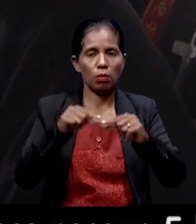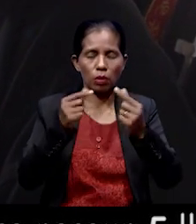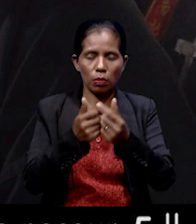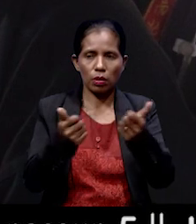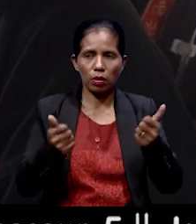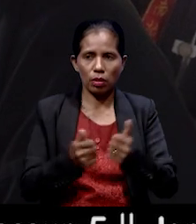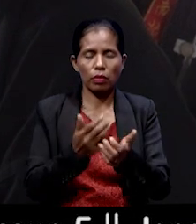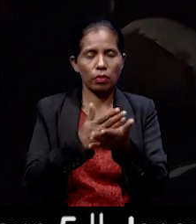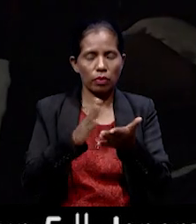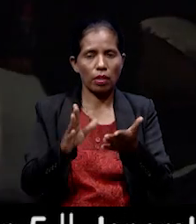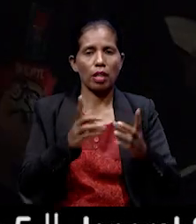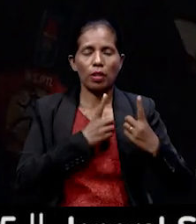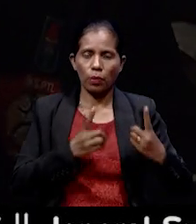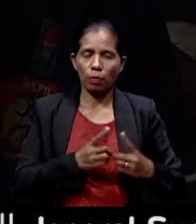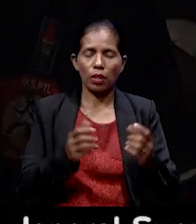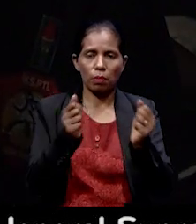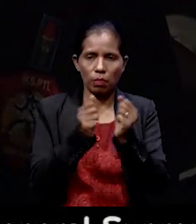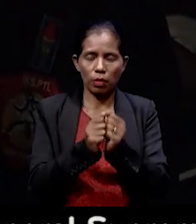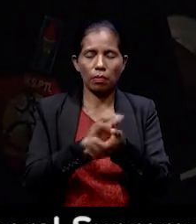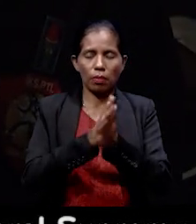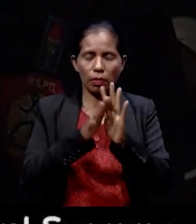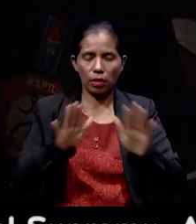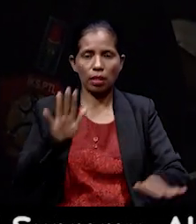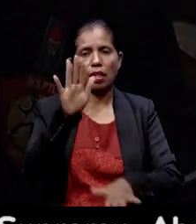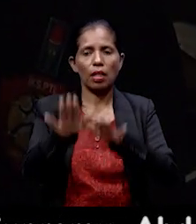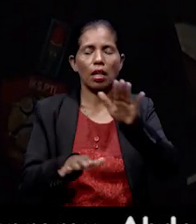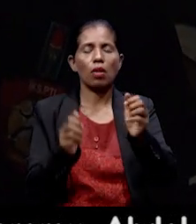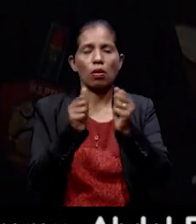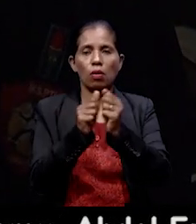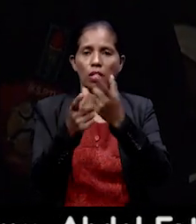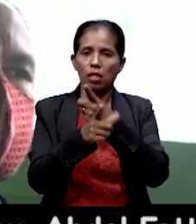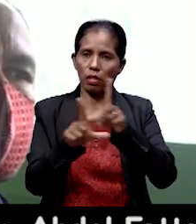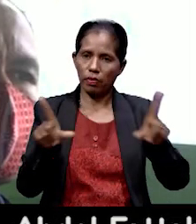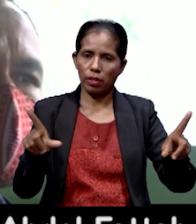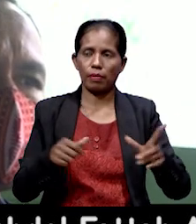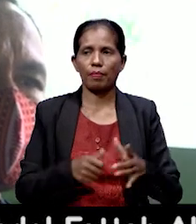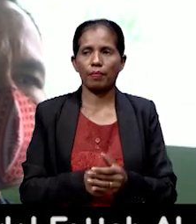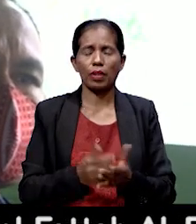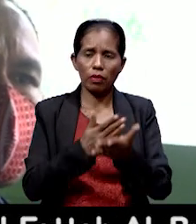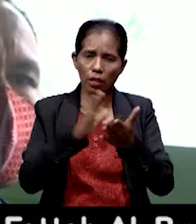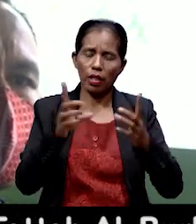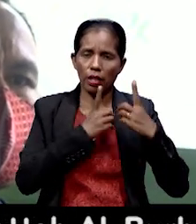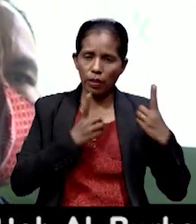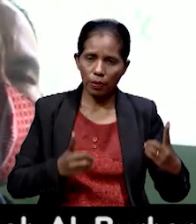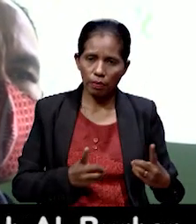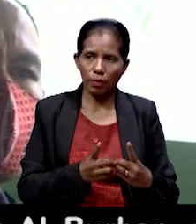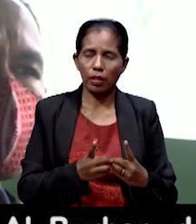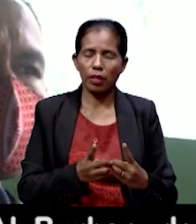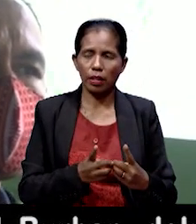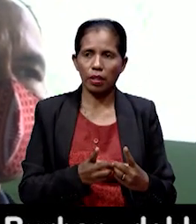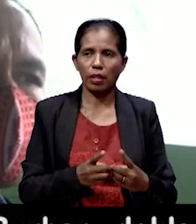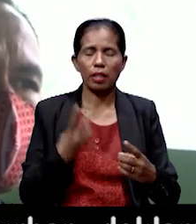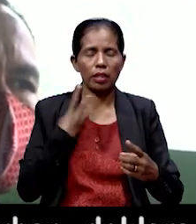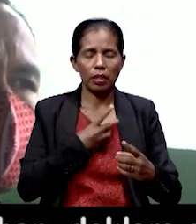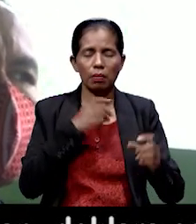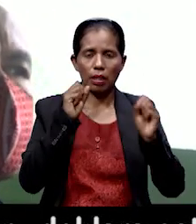o de Bele Retam Paz, no Né, Bele Hala Movimento, o Livre. Faz domínio, faz amizade, atu Né, Bele